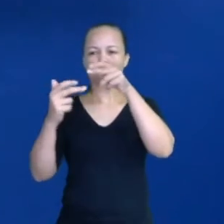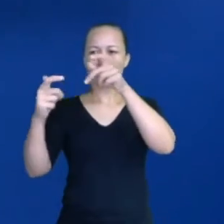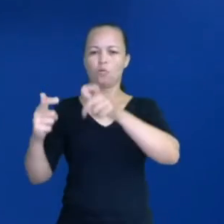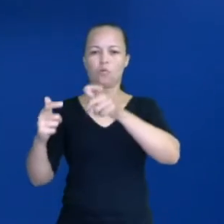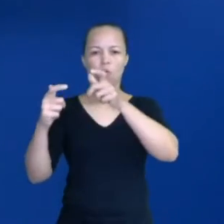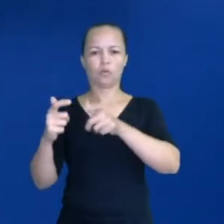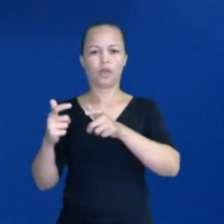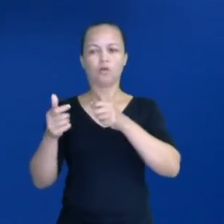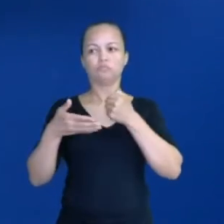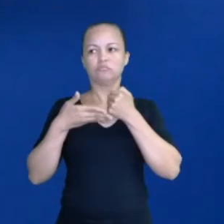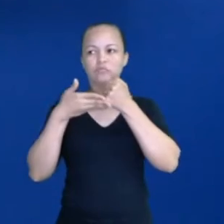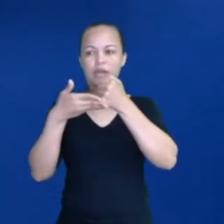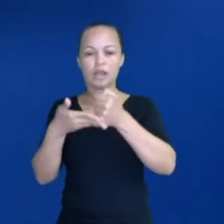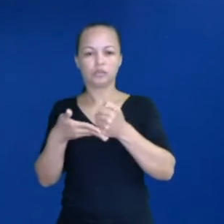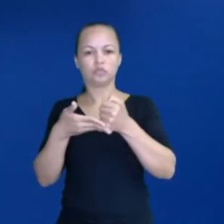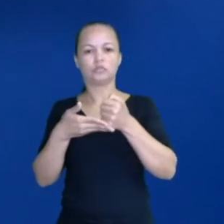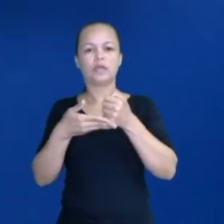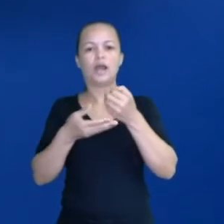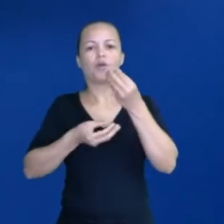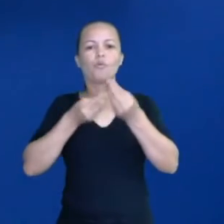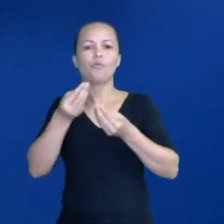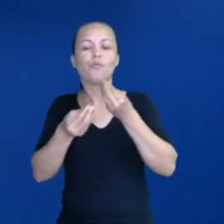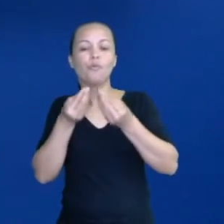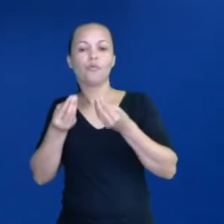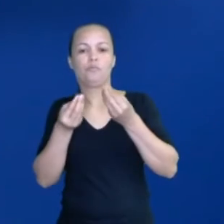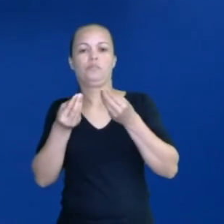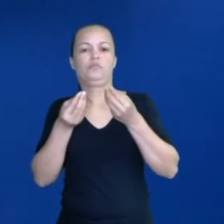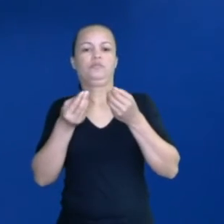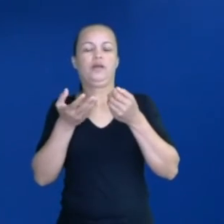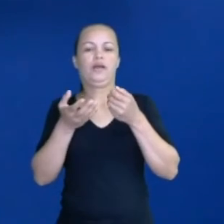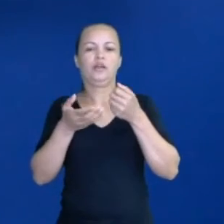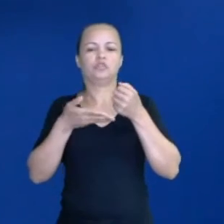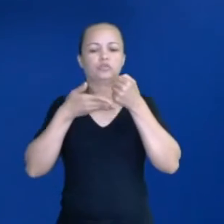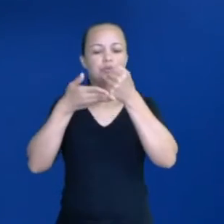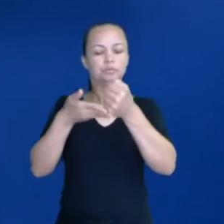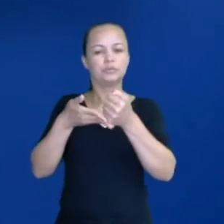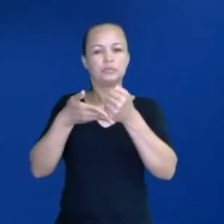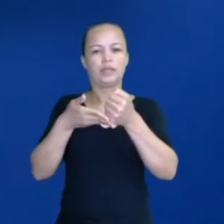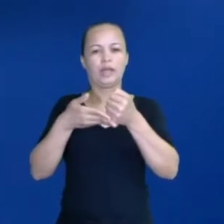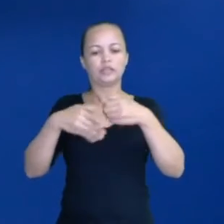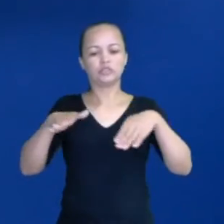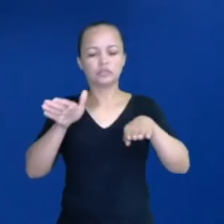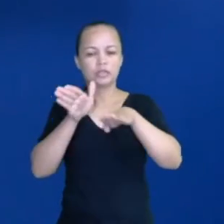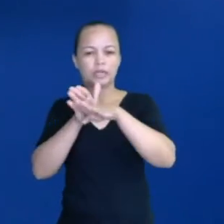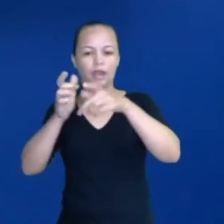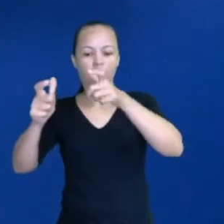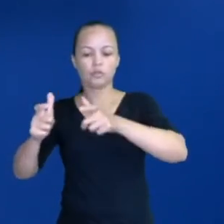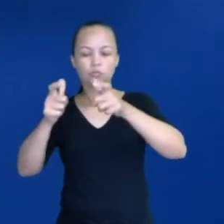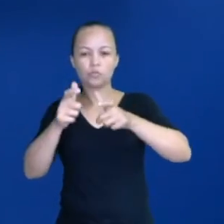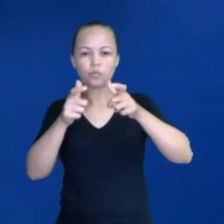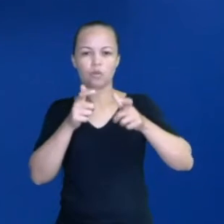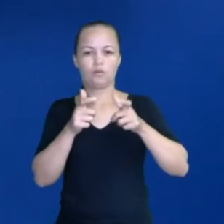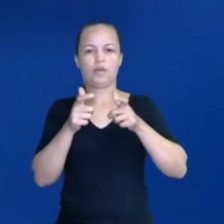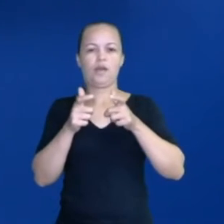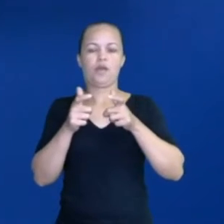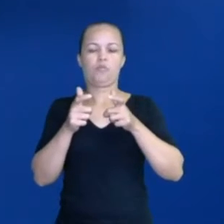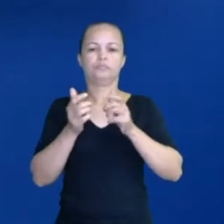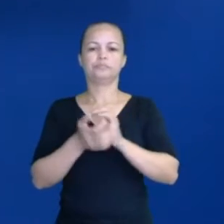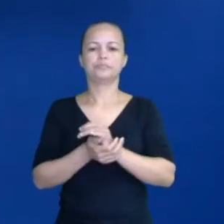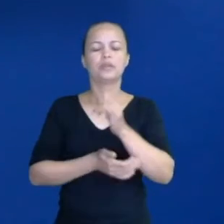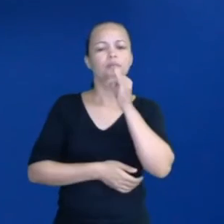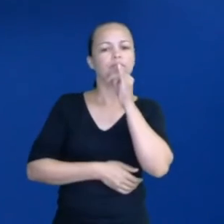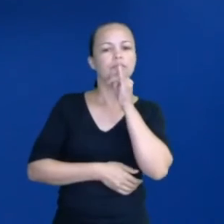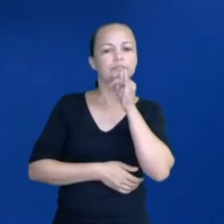lhe ajudar a chegar em um determinado espaço, em um determinado lugar, certo? Por exemplo, se eu